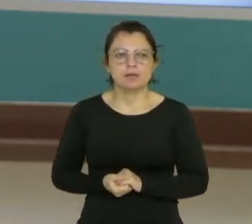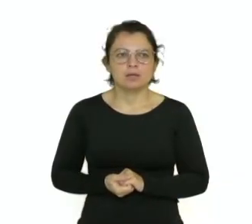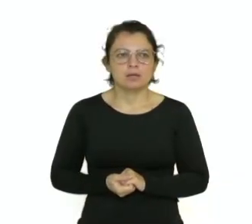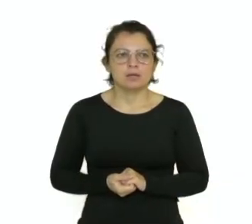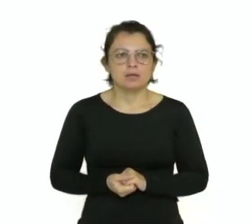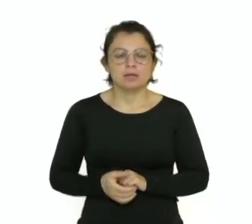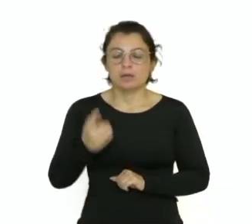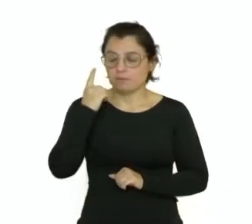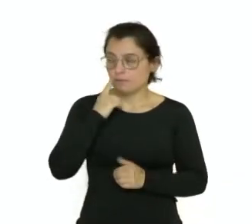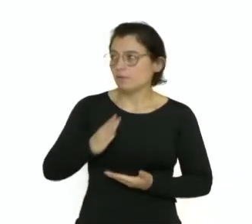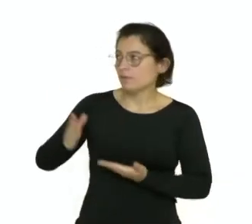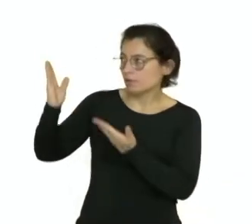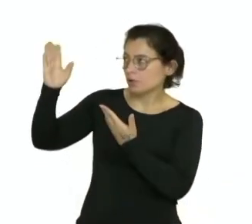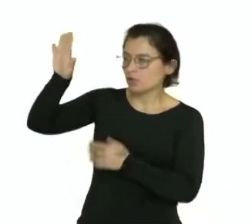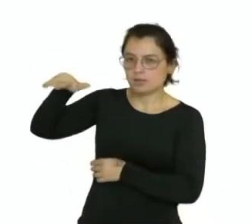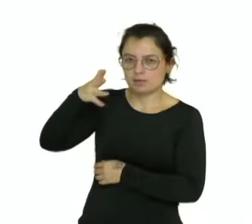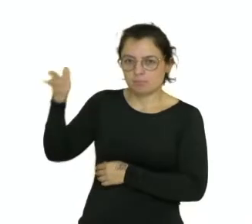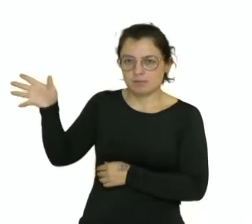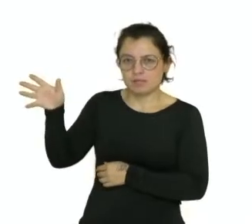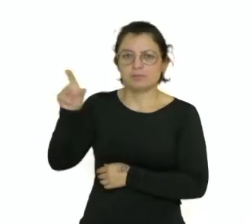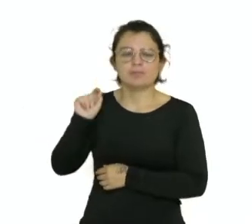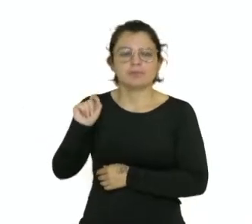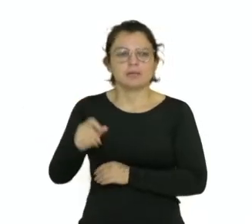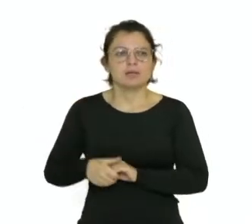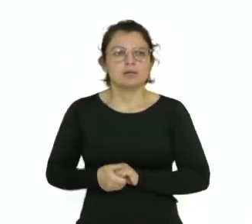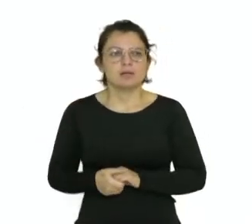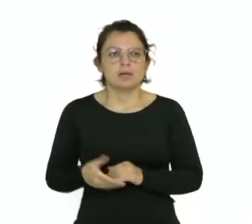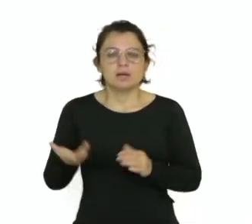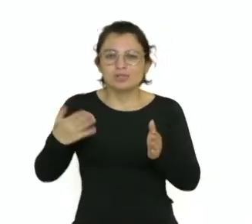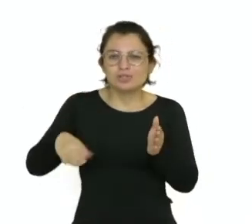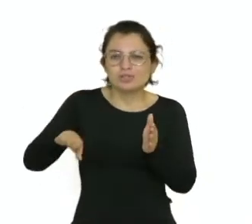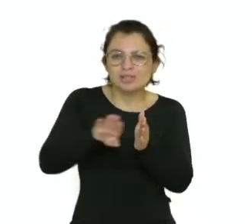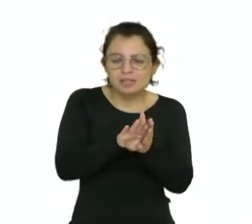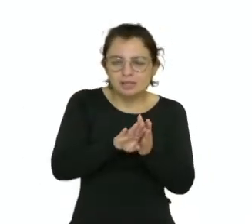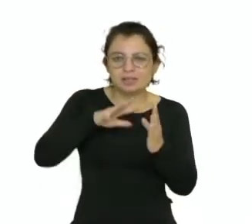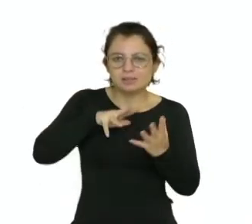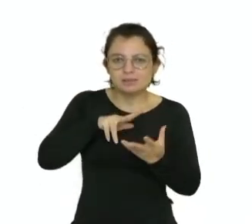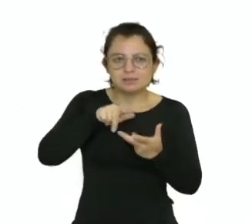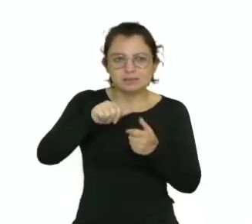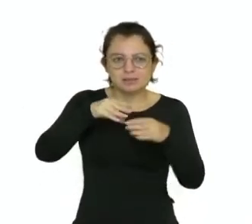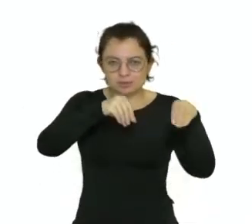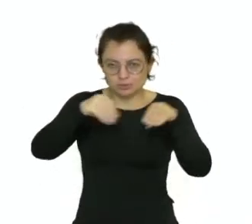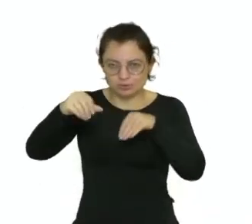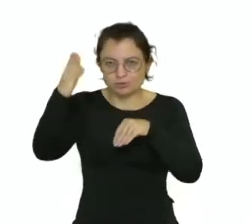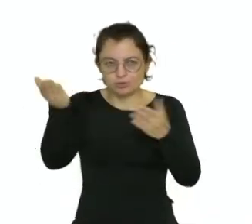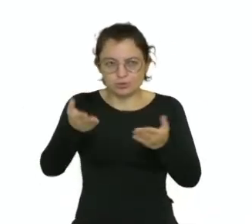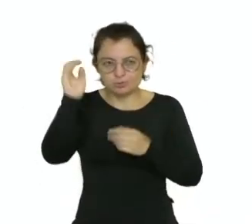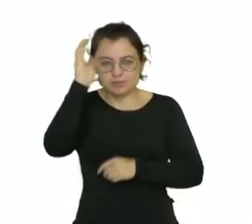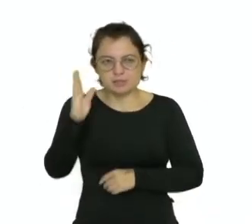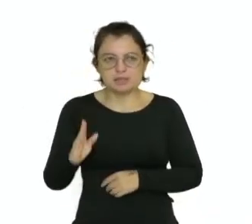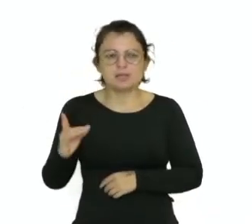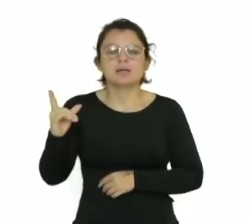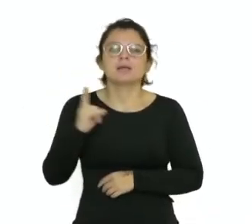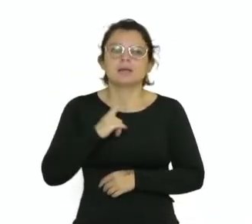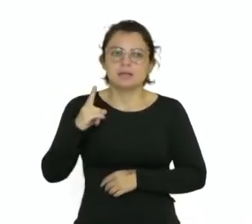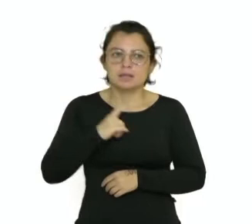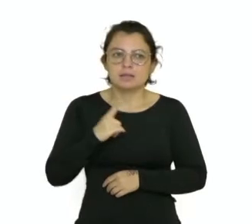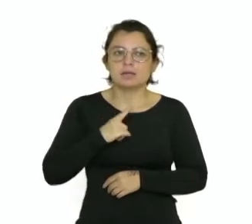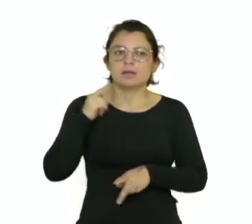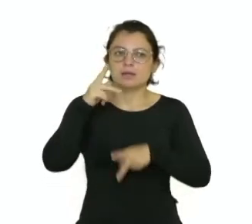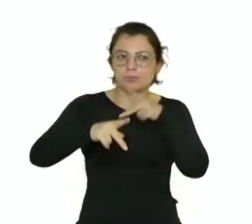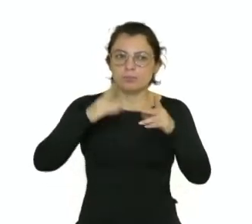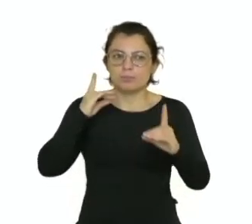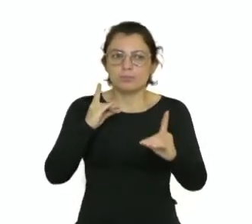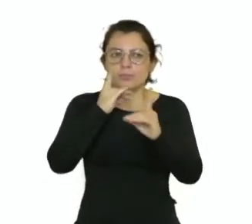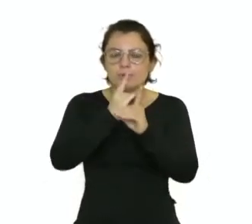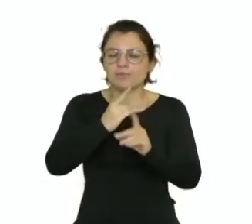E veja aqui, ó, ao chegar às terras onde hoje é o Brasil, os portugueses encontraram povos falantes do tronco tupi,